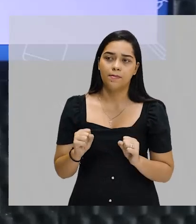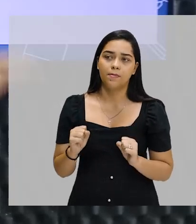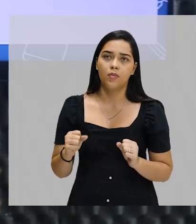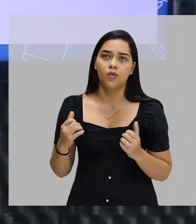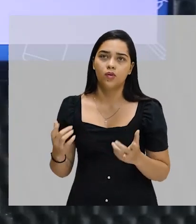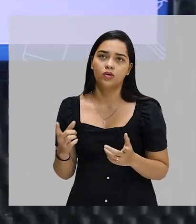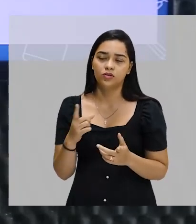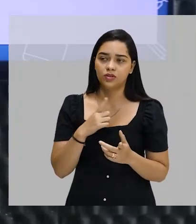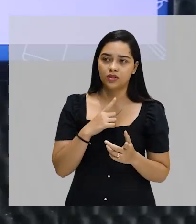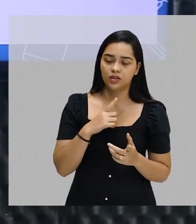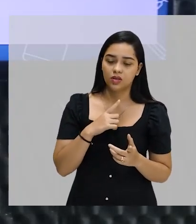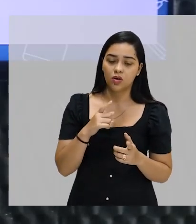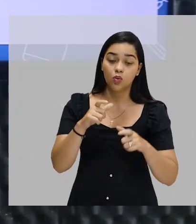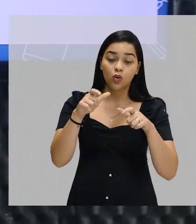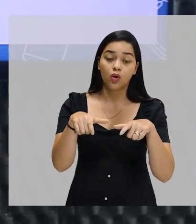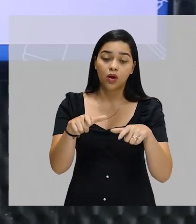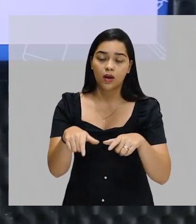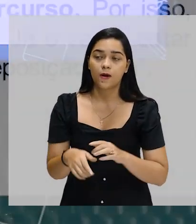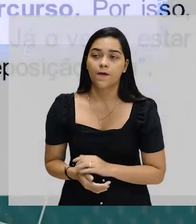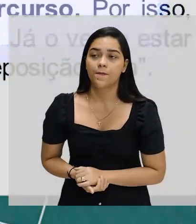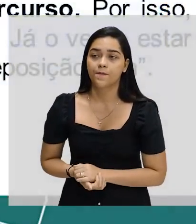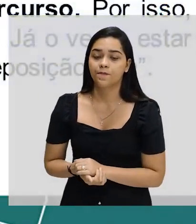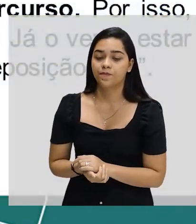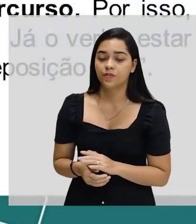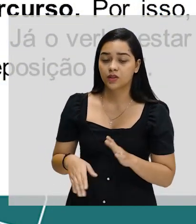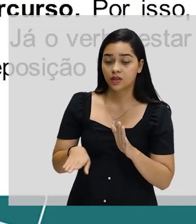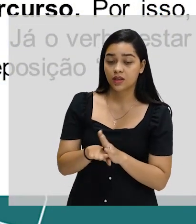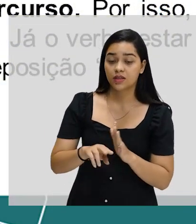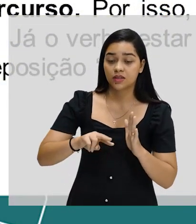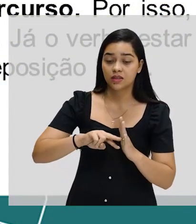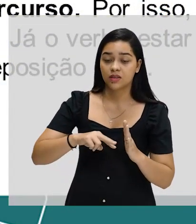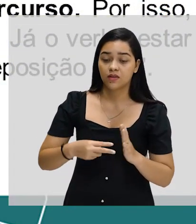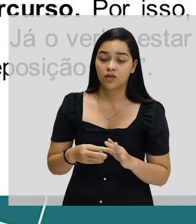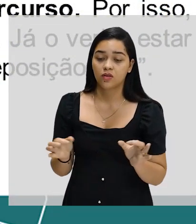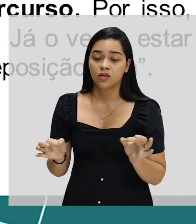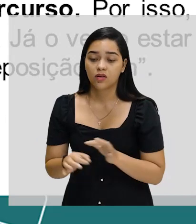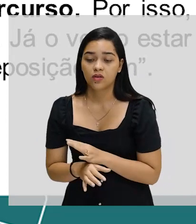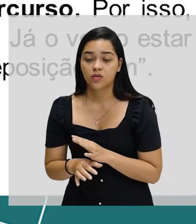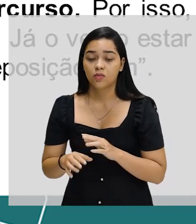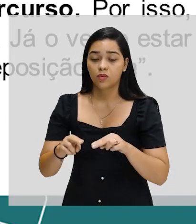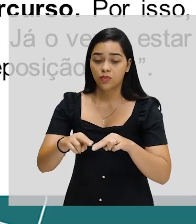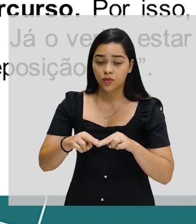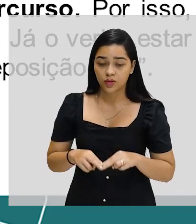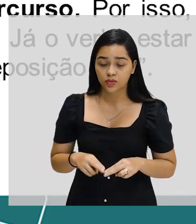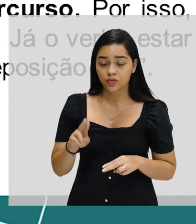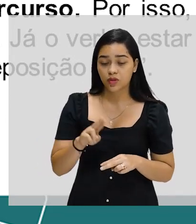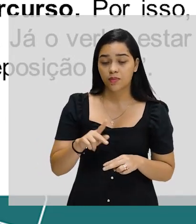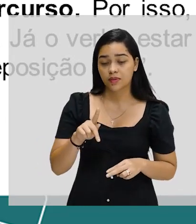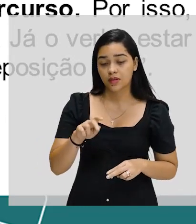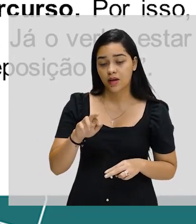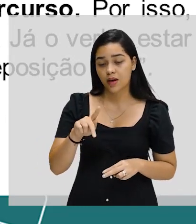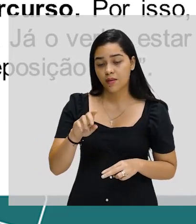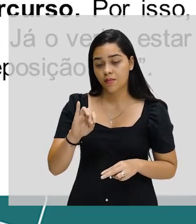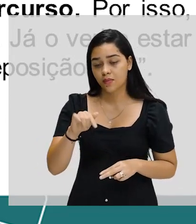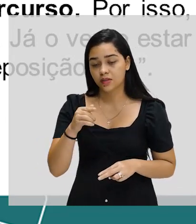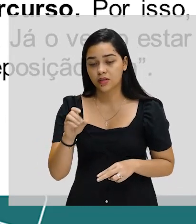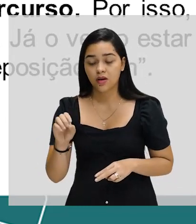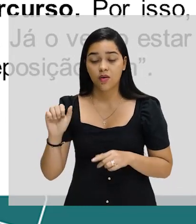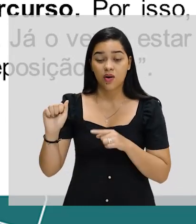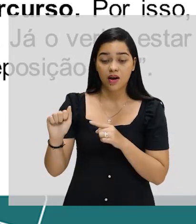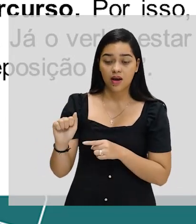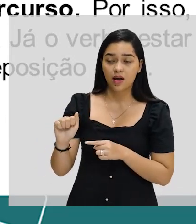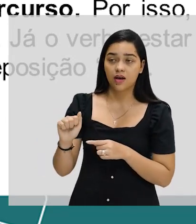a algum lugar, tá bom? Chegar significa concluir um determinado percurso. Por isso, ele vai exigir a preposição